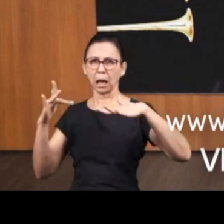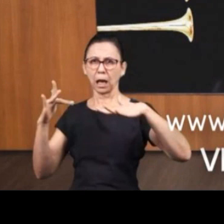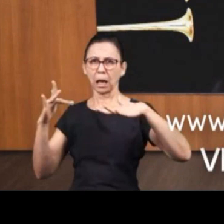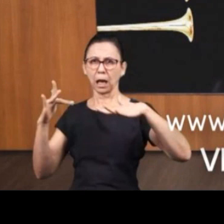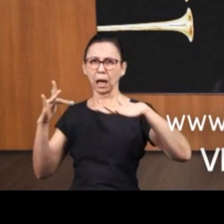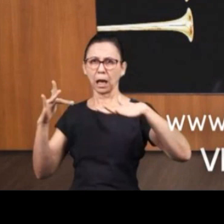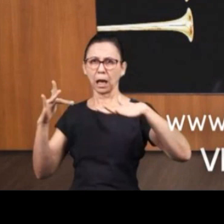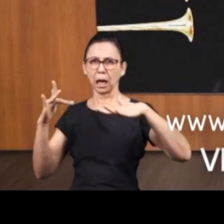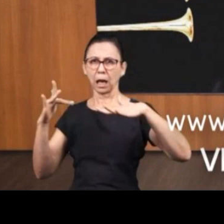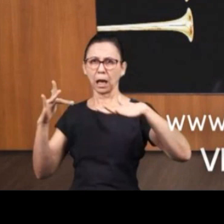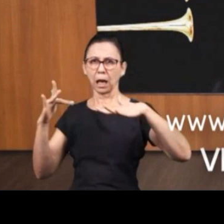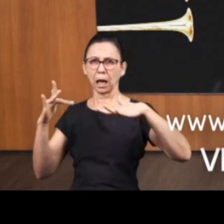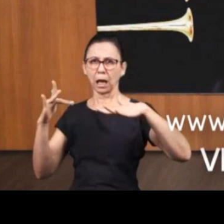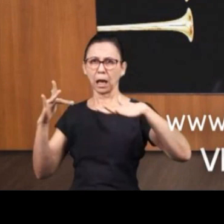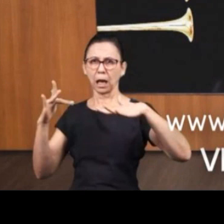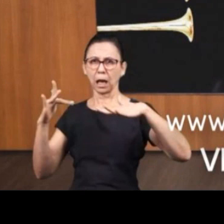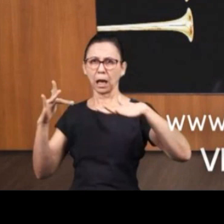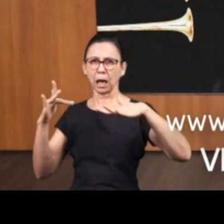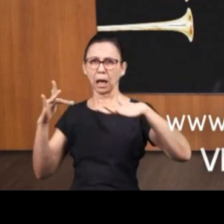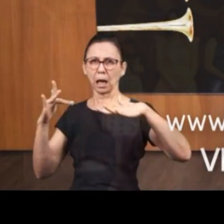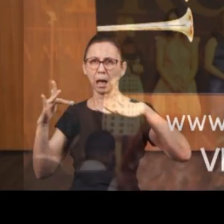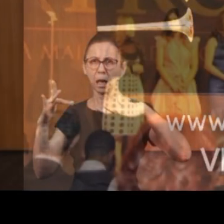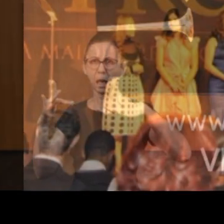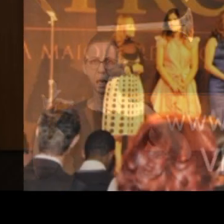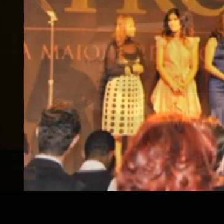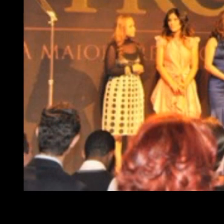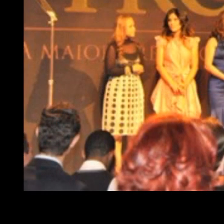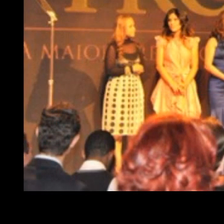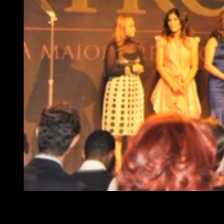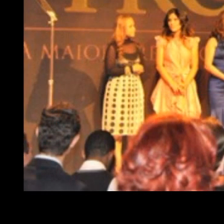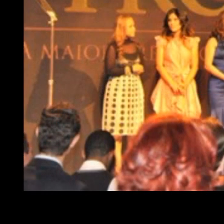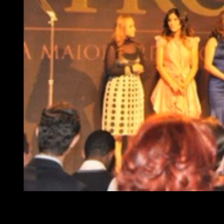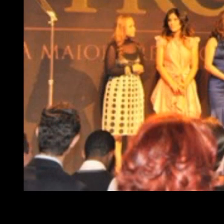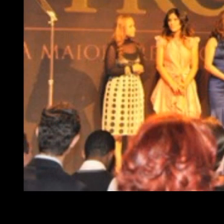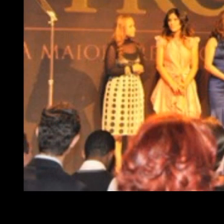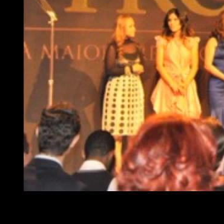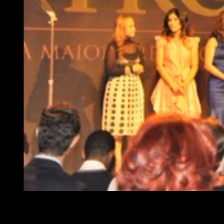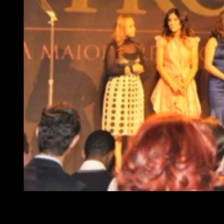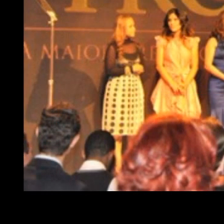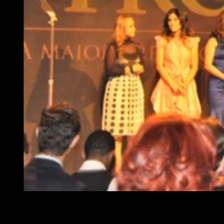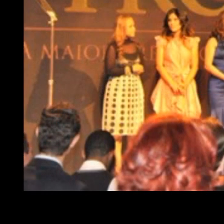O que um vírus não pode fazer, hein? Os tempos mudam, meus amigos,